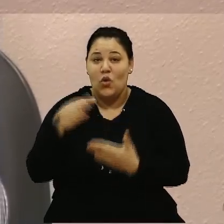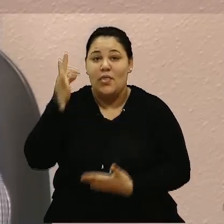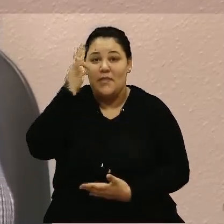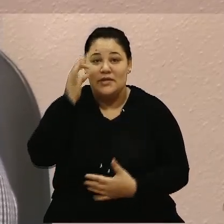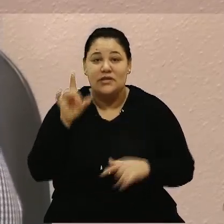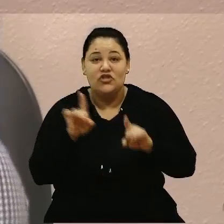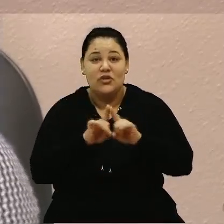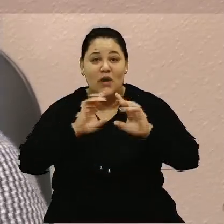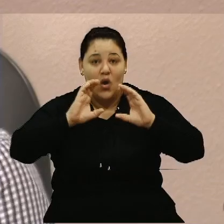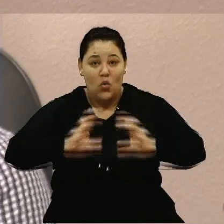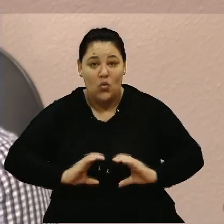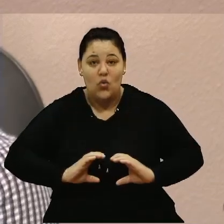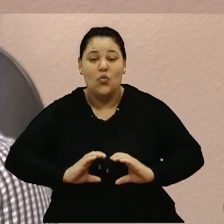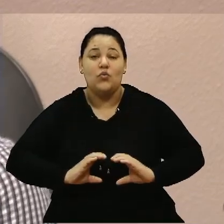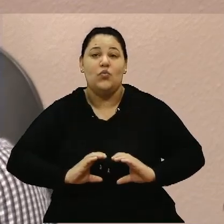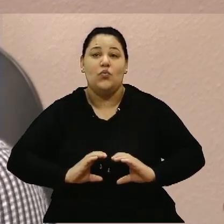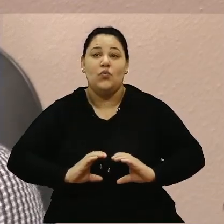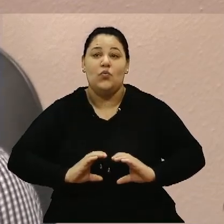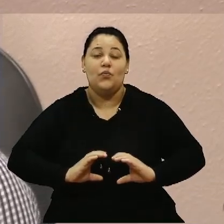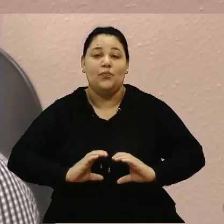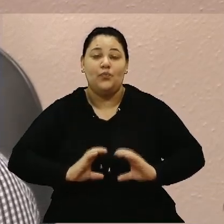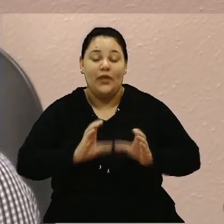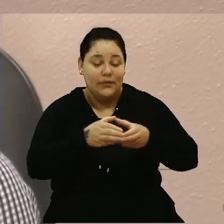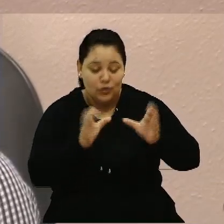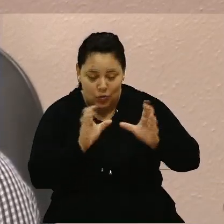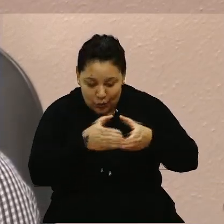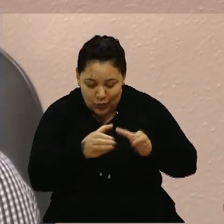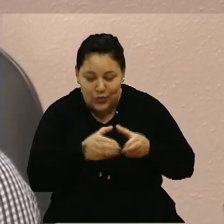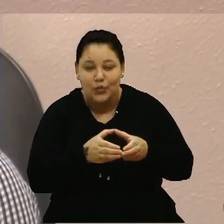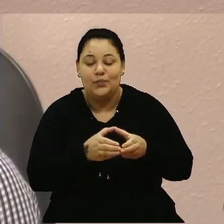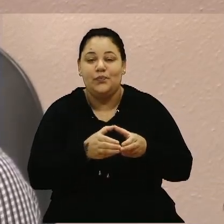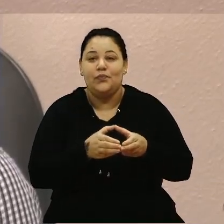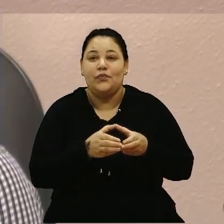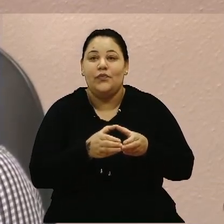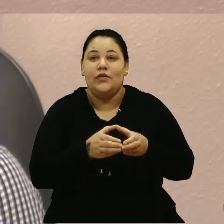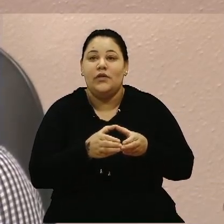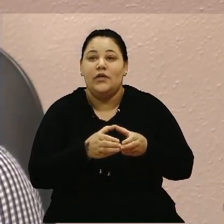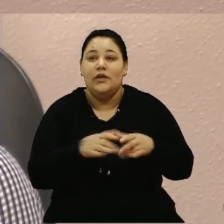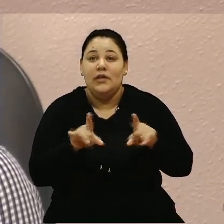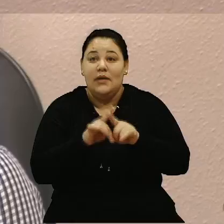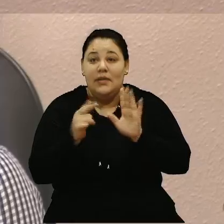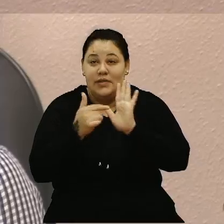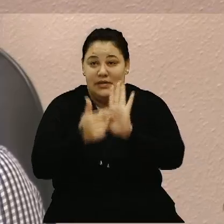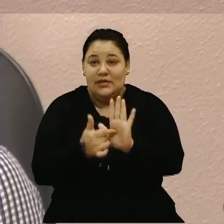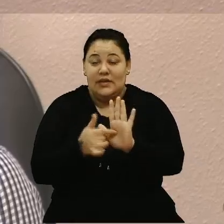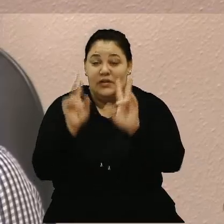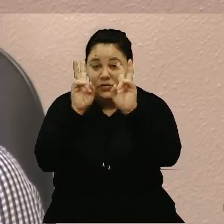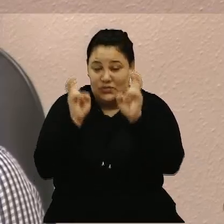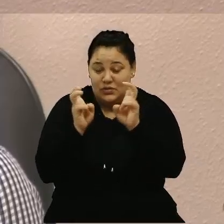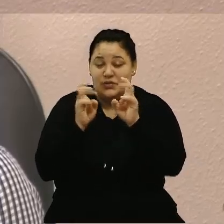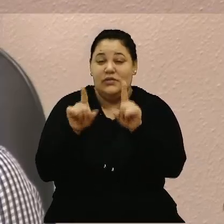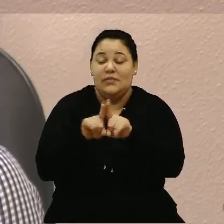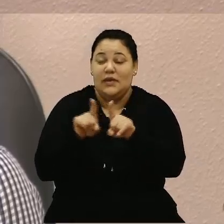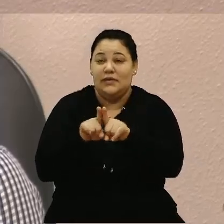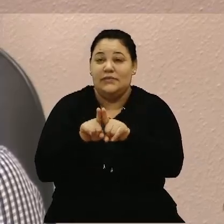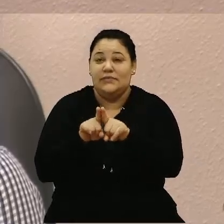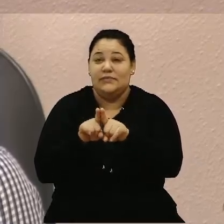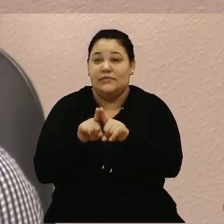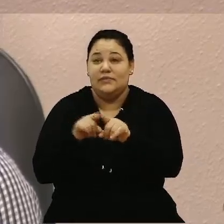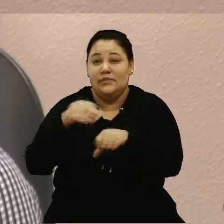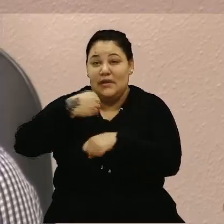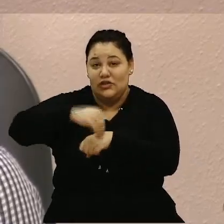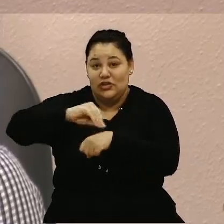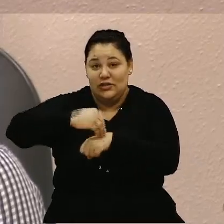corporação também, e apresentar algumas preocupações, né, sobre esse tema. Assim. Primeiro, deixar uma sugestão aos colegas, que